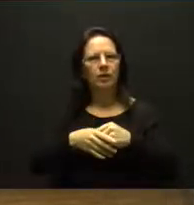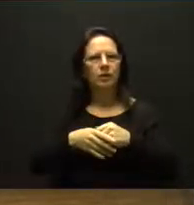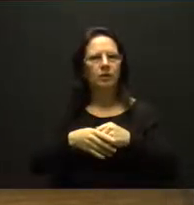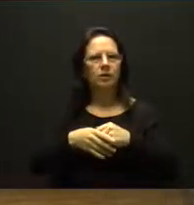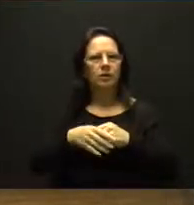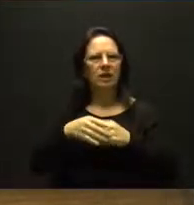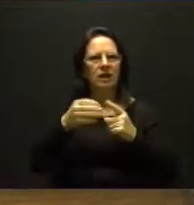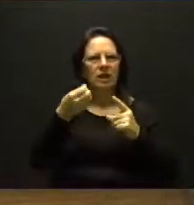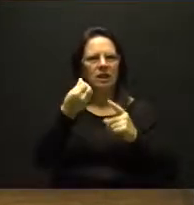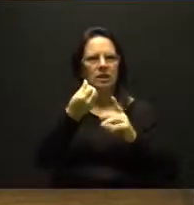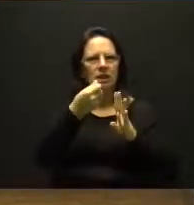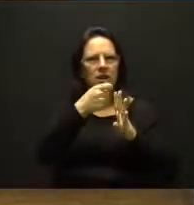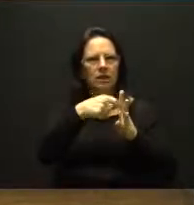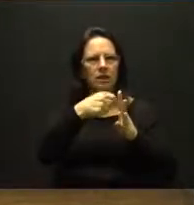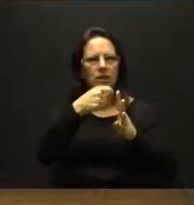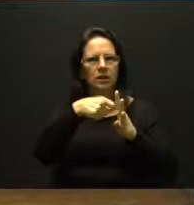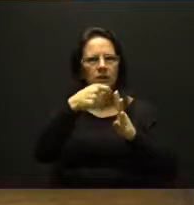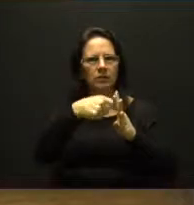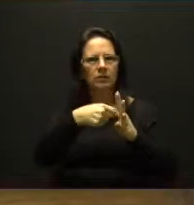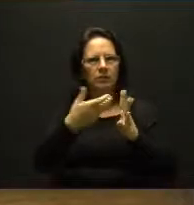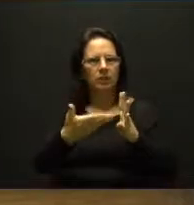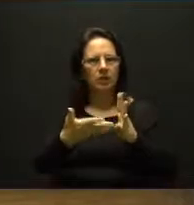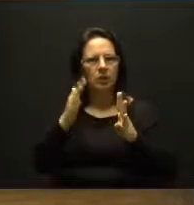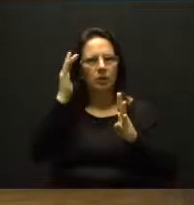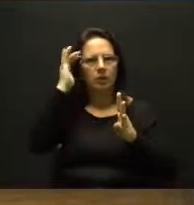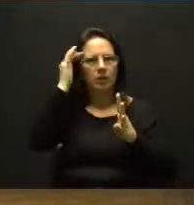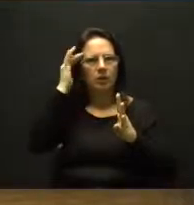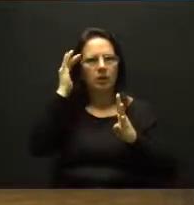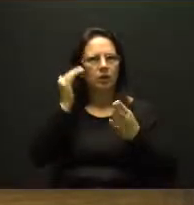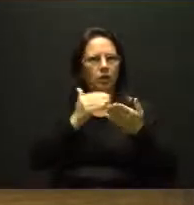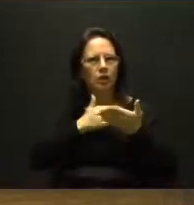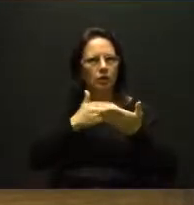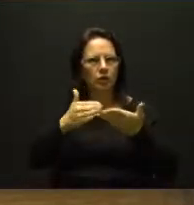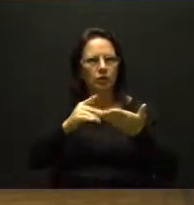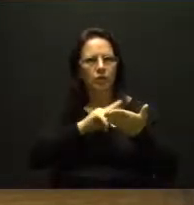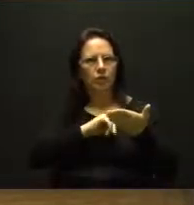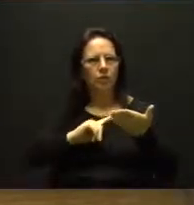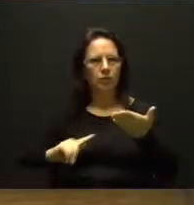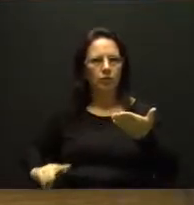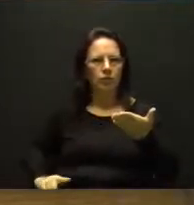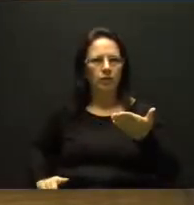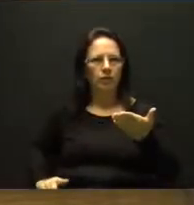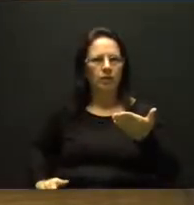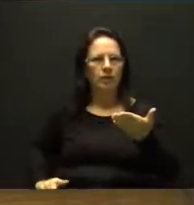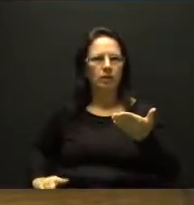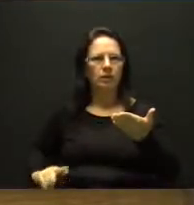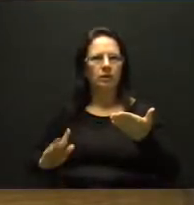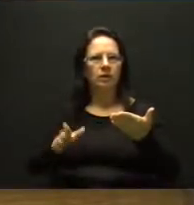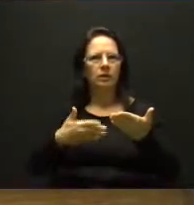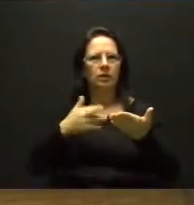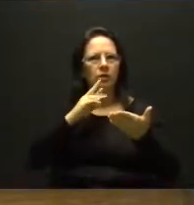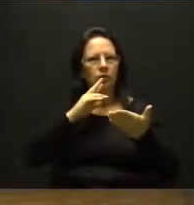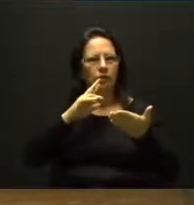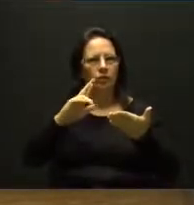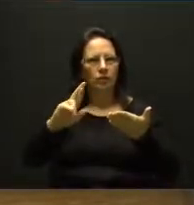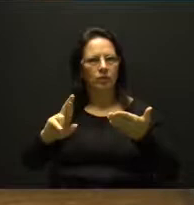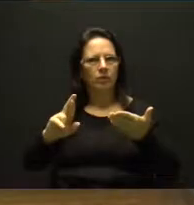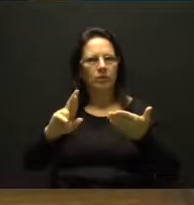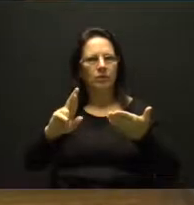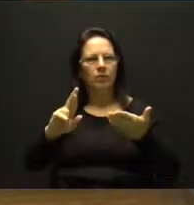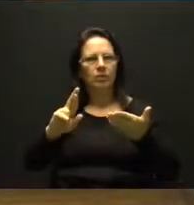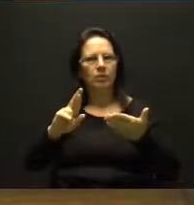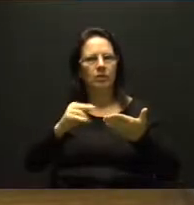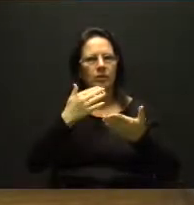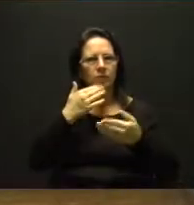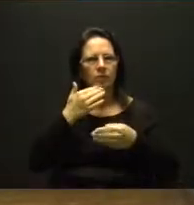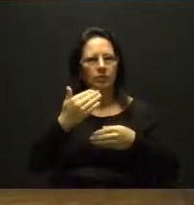seis meses já que eu entenda desde o início do governo é que seja dada uma resposta então eu